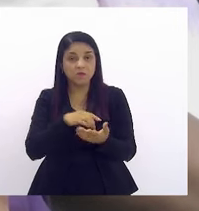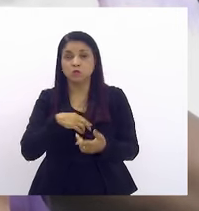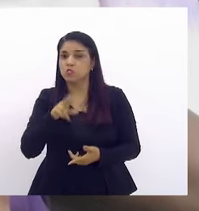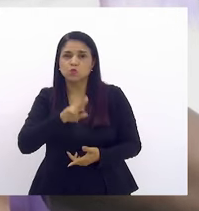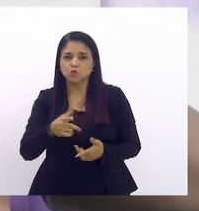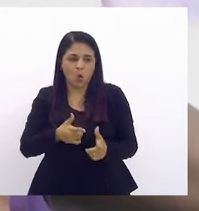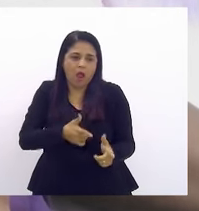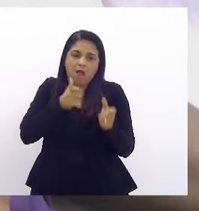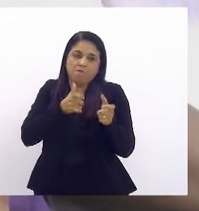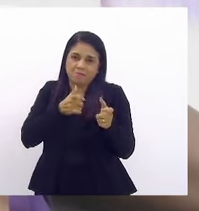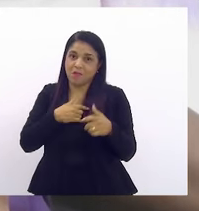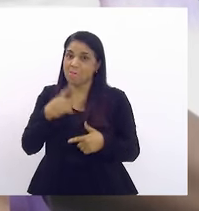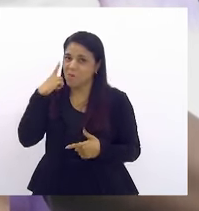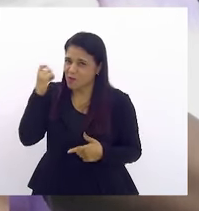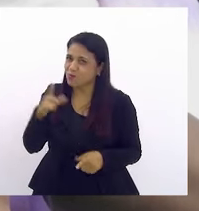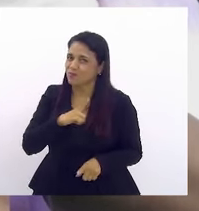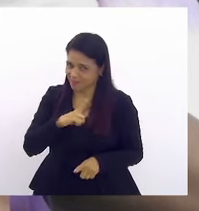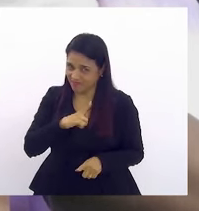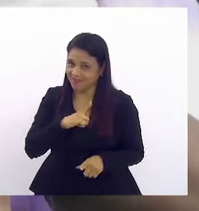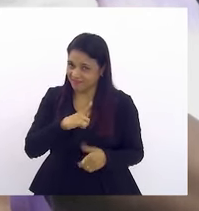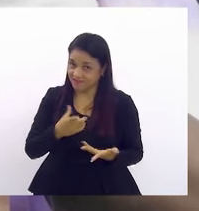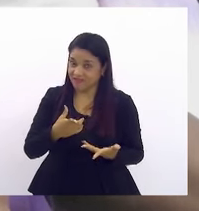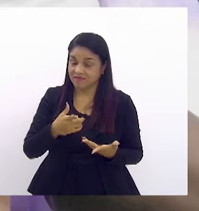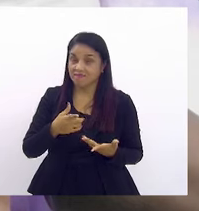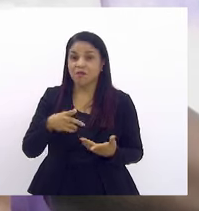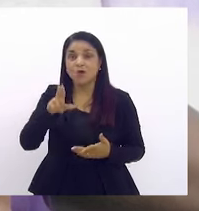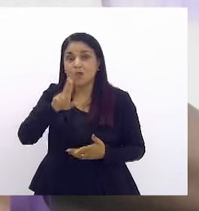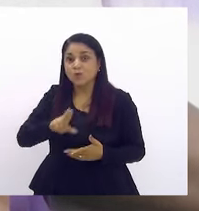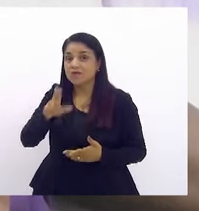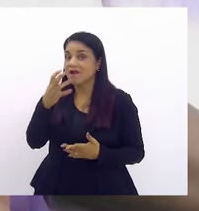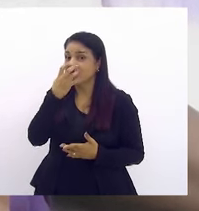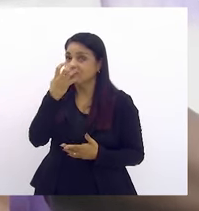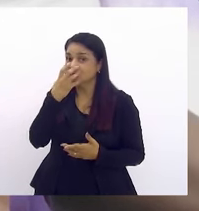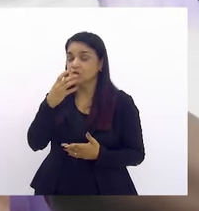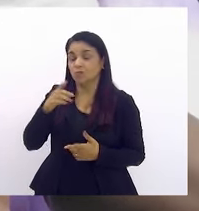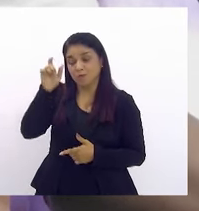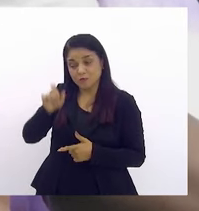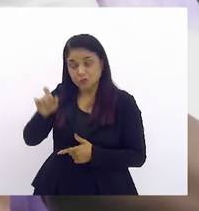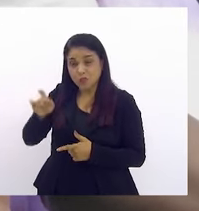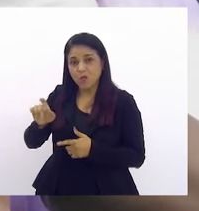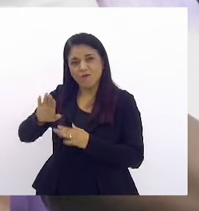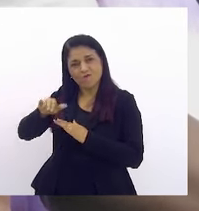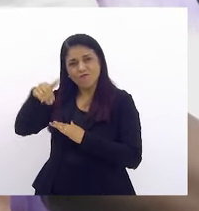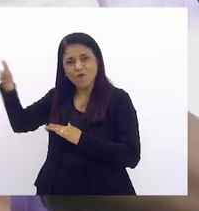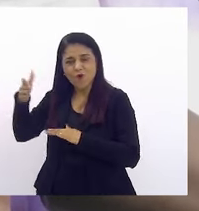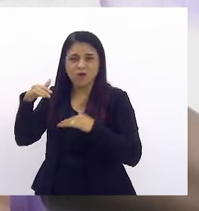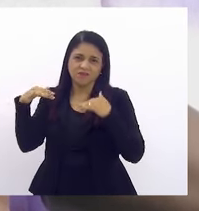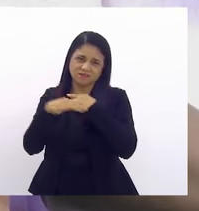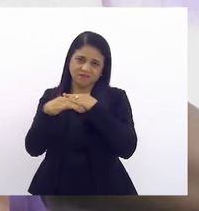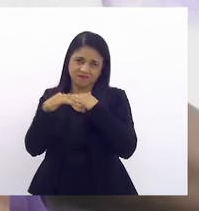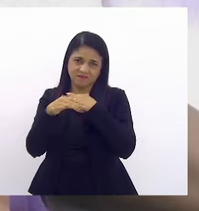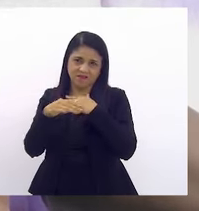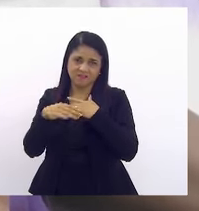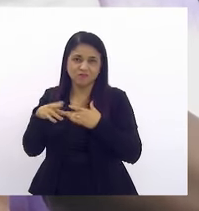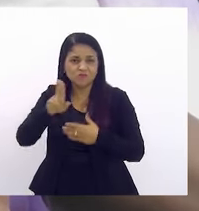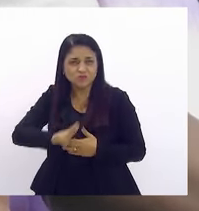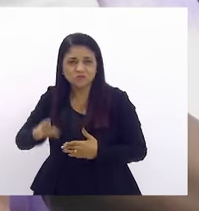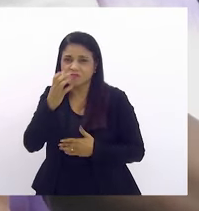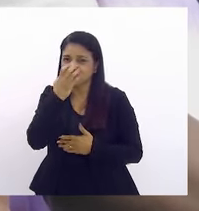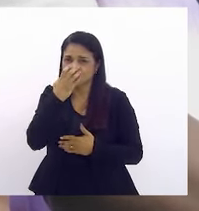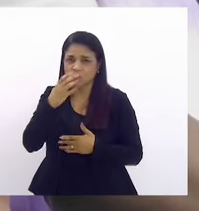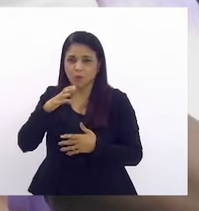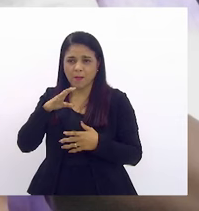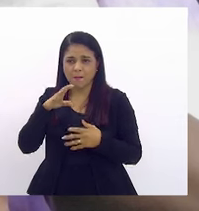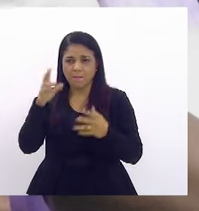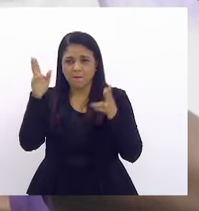porque faz barulho, mas estão usando... São gente de fora que vem invadir a nossa cidade, usam cães pitbull para fazer a captura do